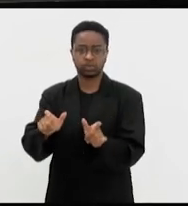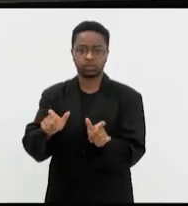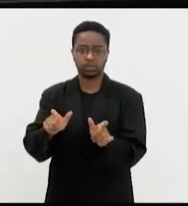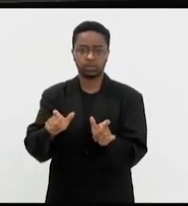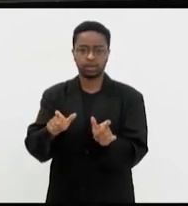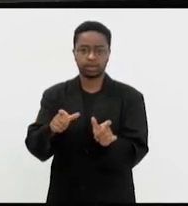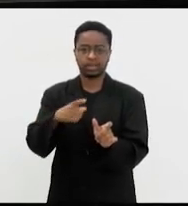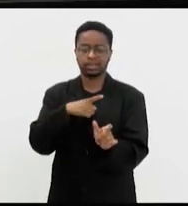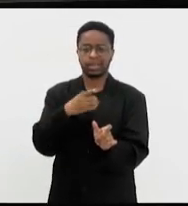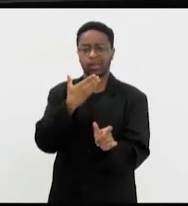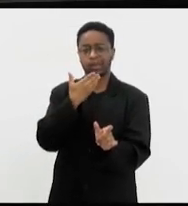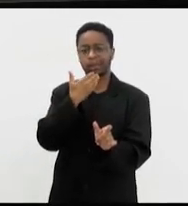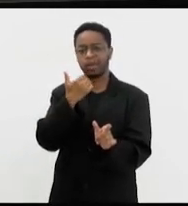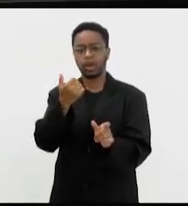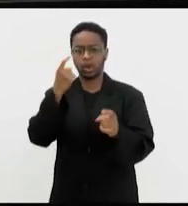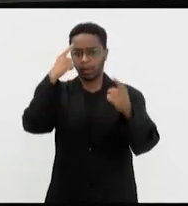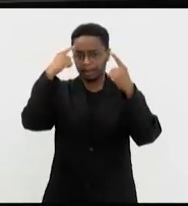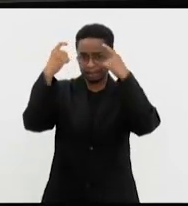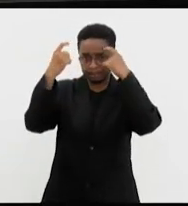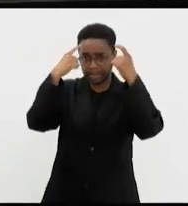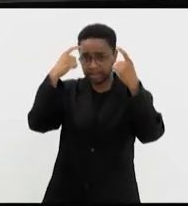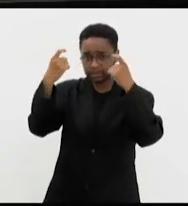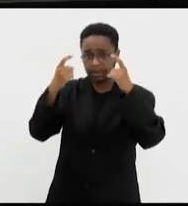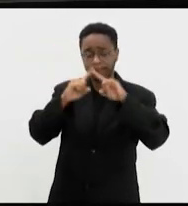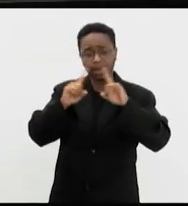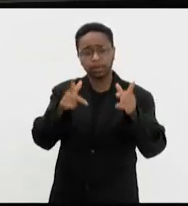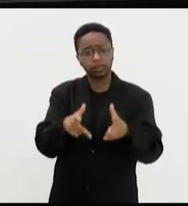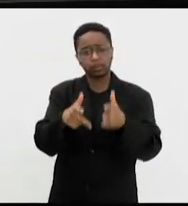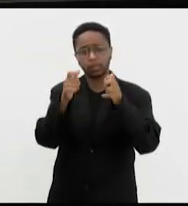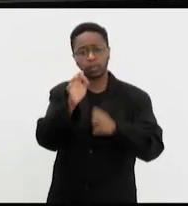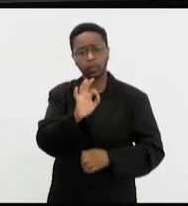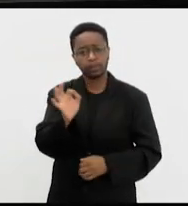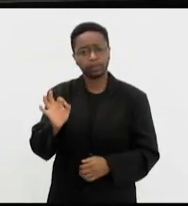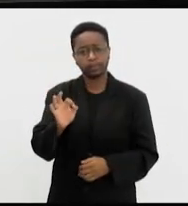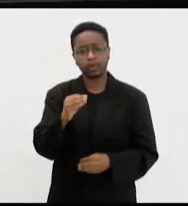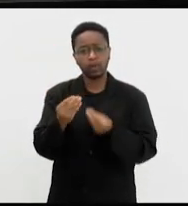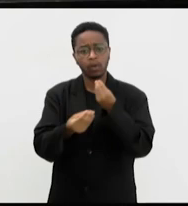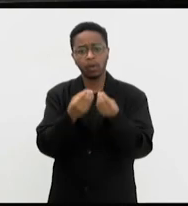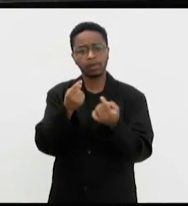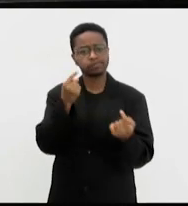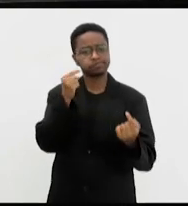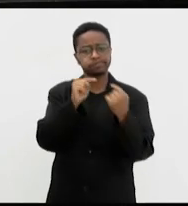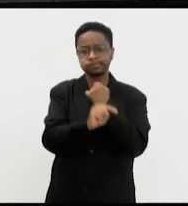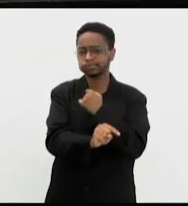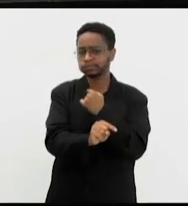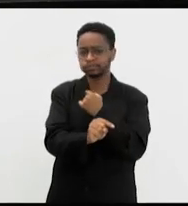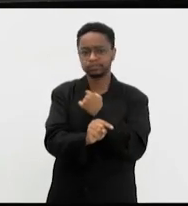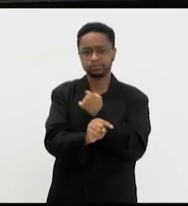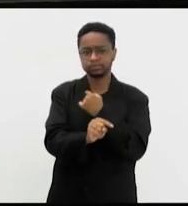das das hipóteses não percebam a contradição